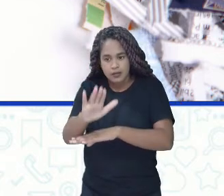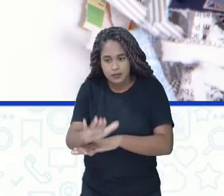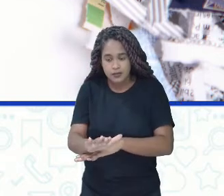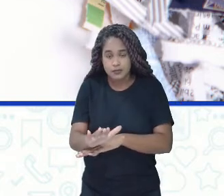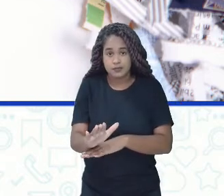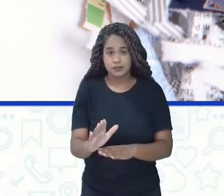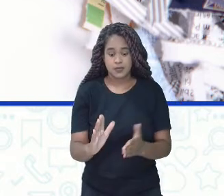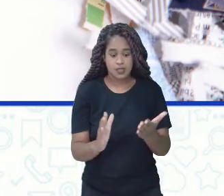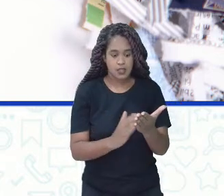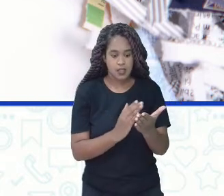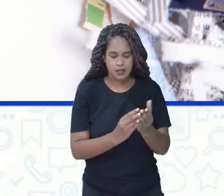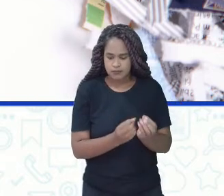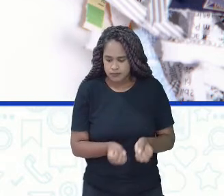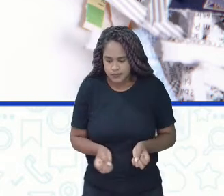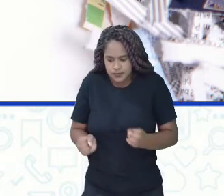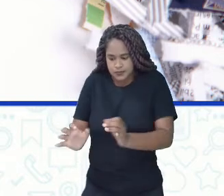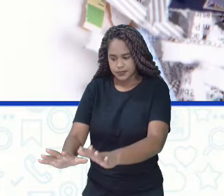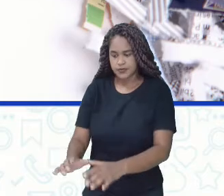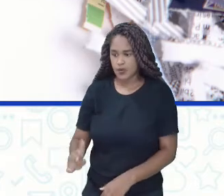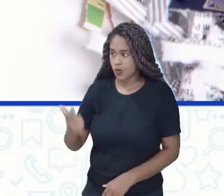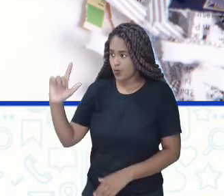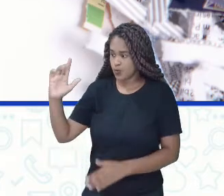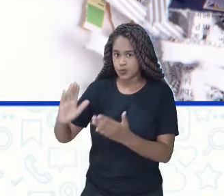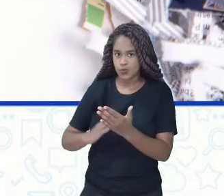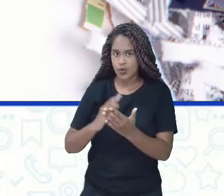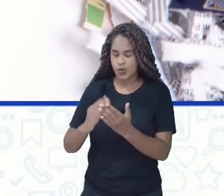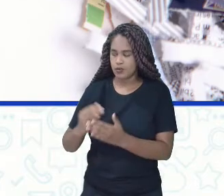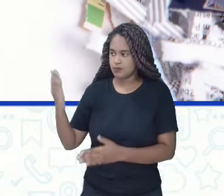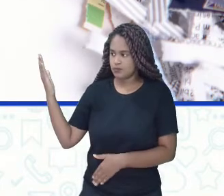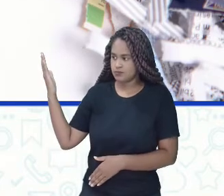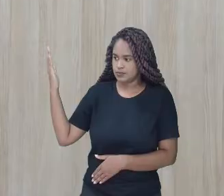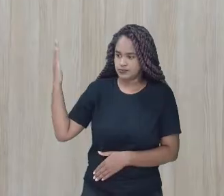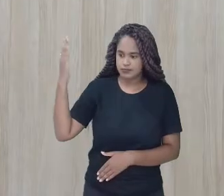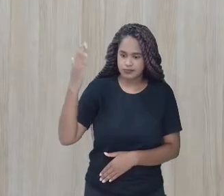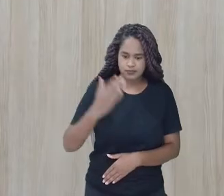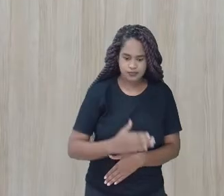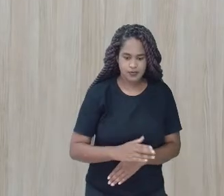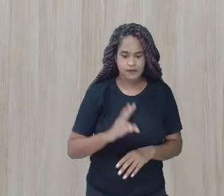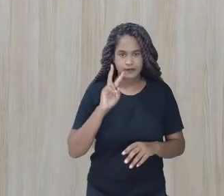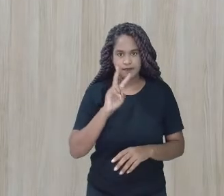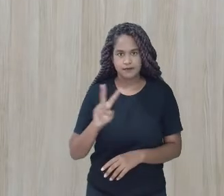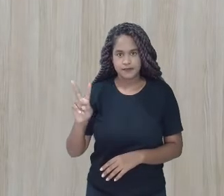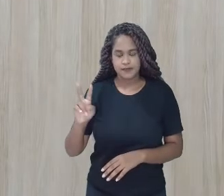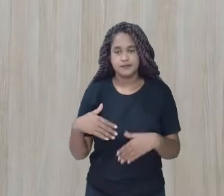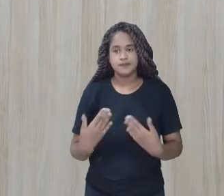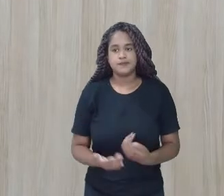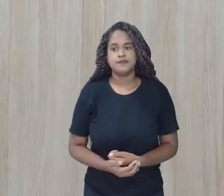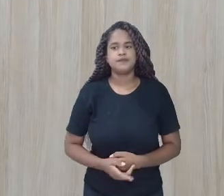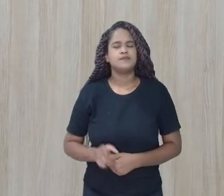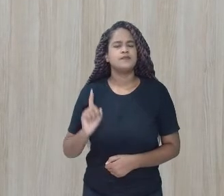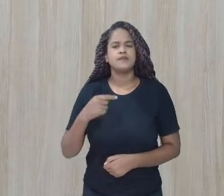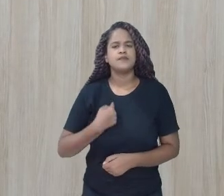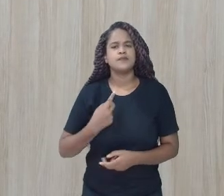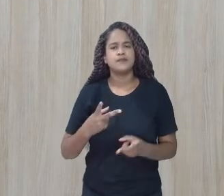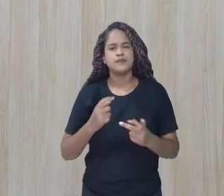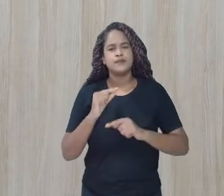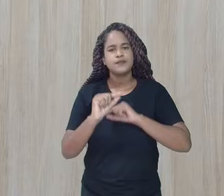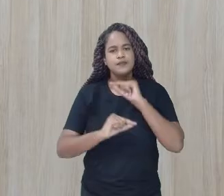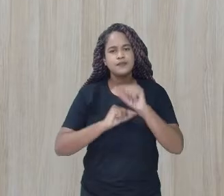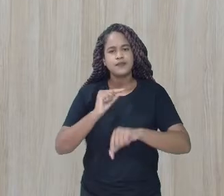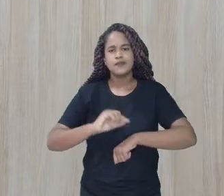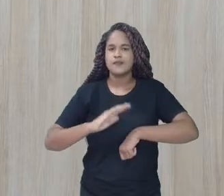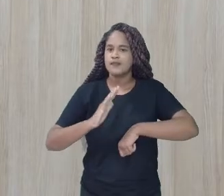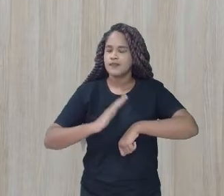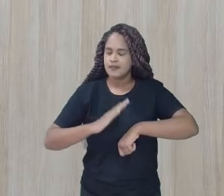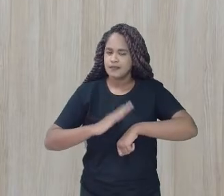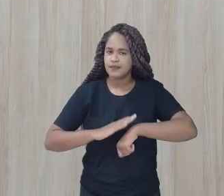em seus braços. Fahrenheit 451. O que a gente consegue perceber, isso aí é um momento crucial da narrativa, é um momento em